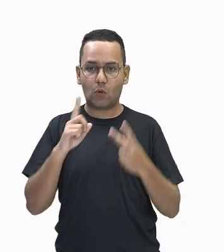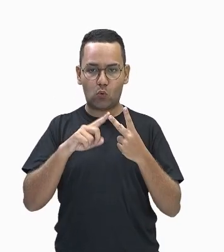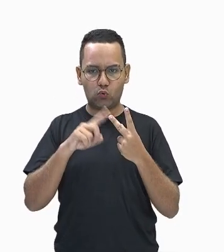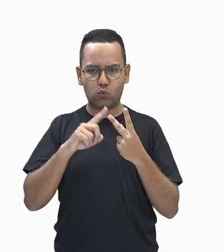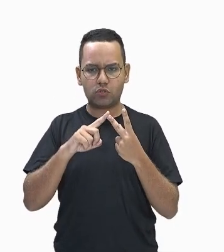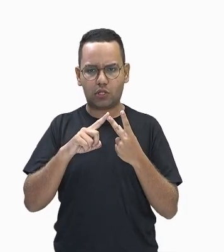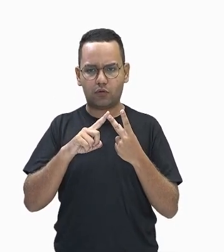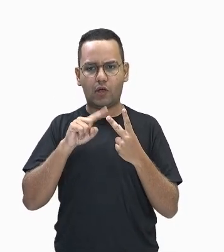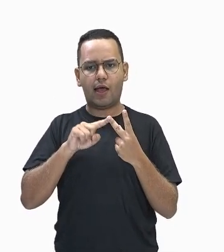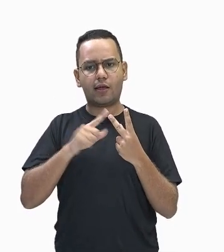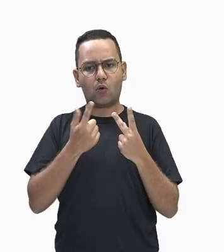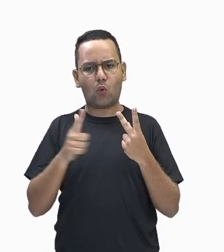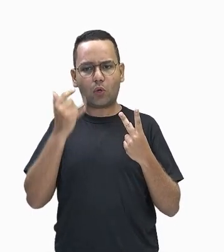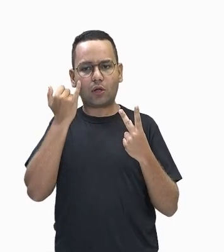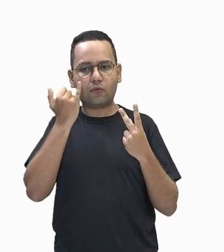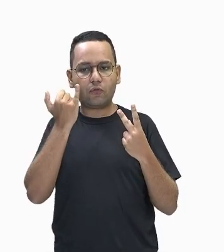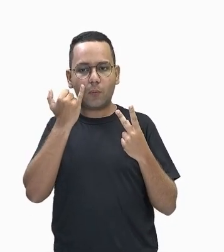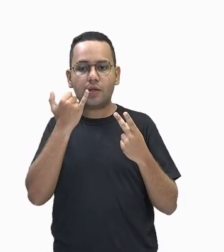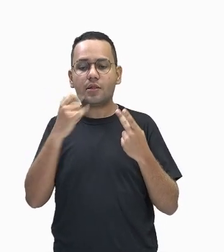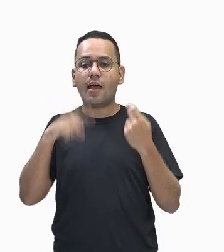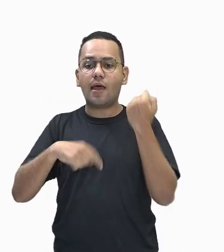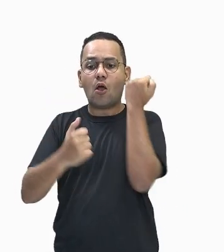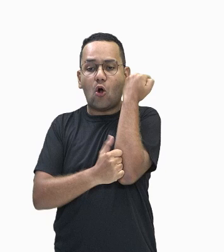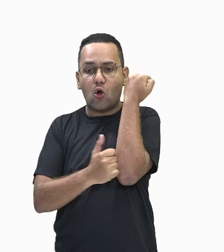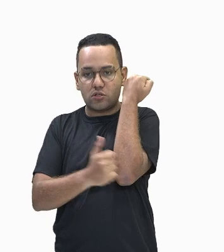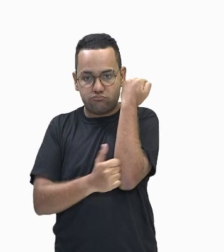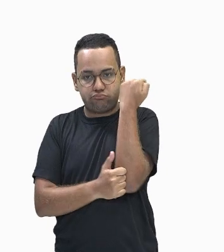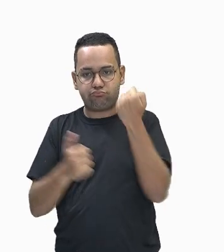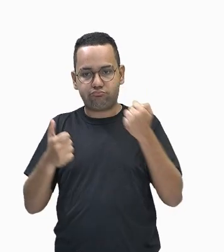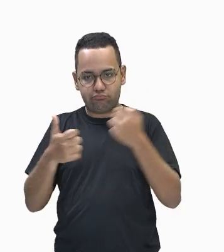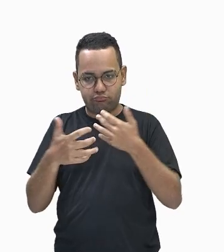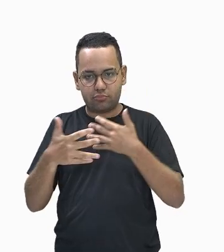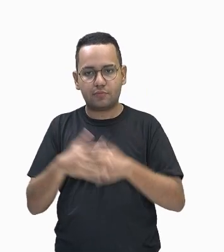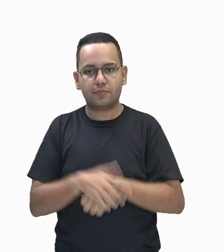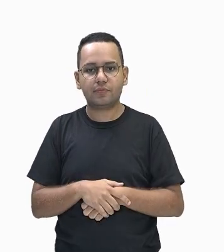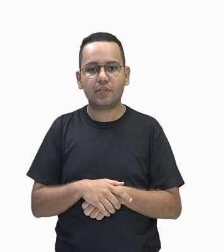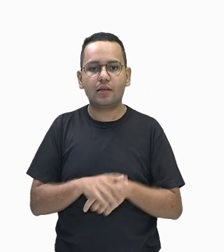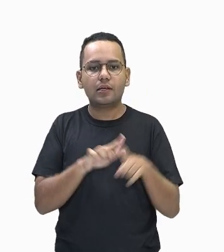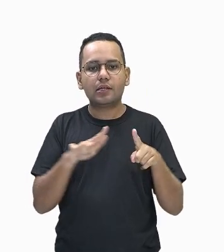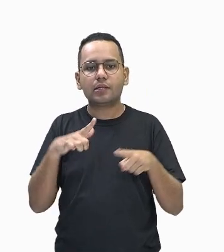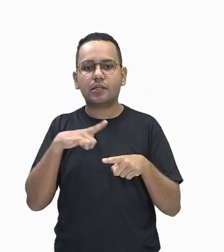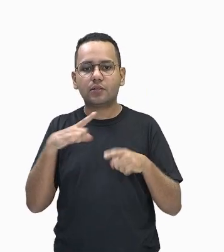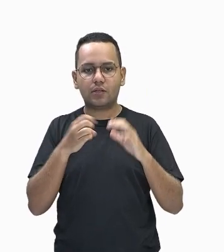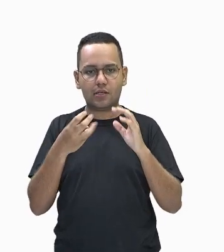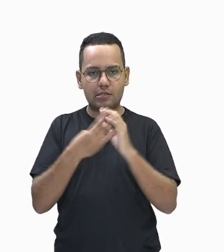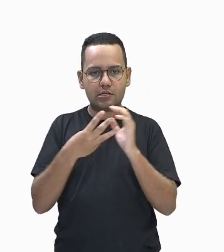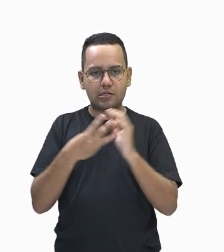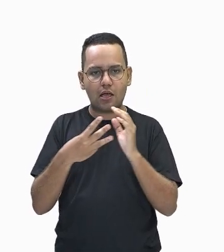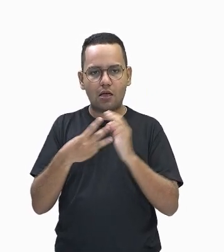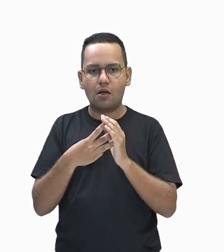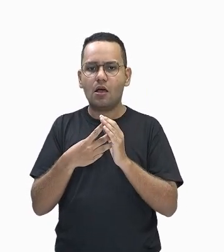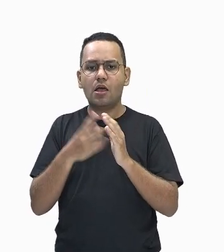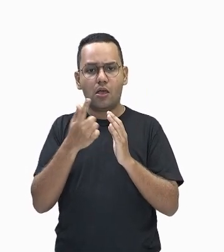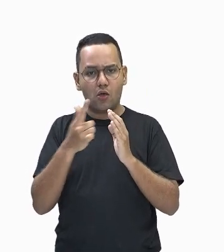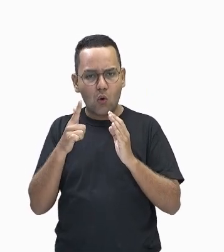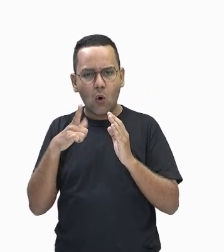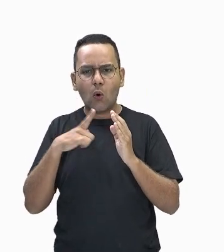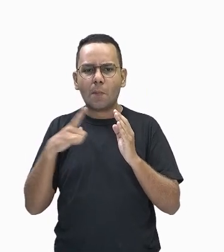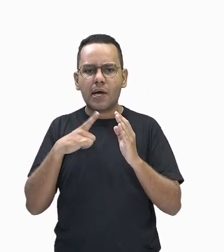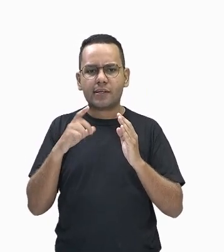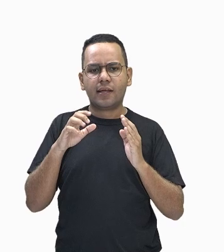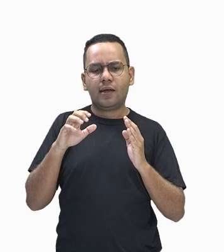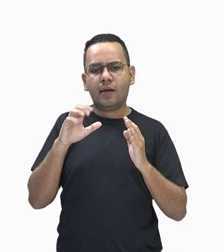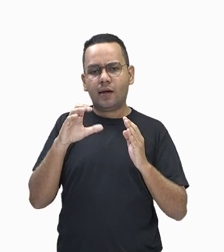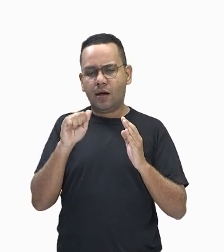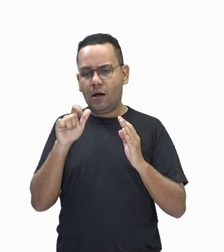tecido conjuntivo ósseo. Esse tecido é formado por células e material extracelular calcificado. Lembrem-se